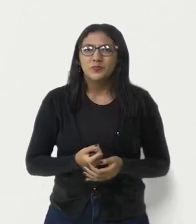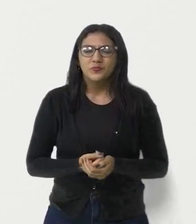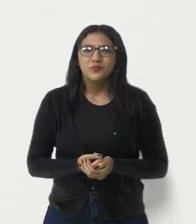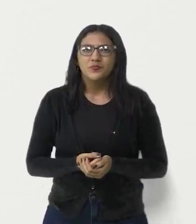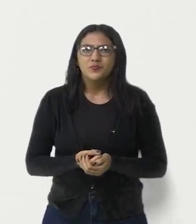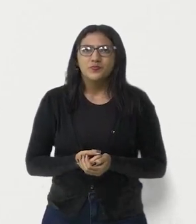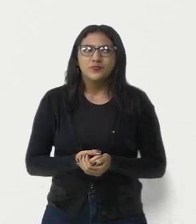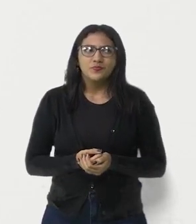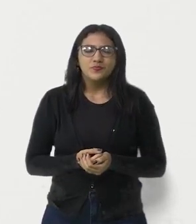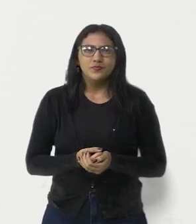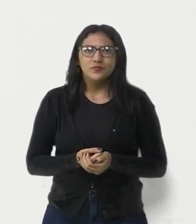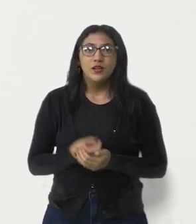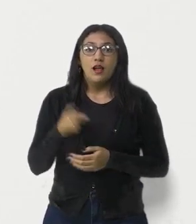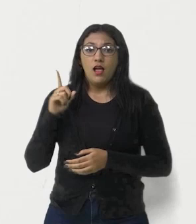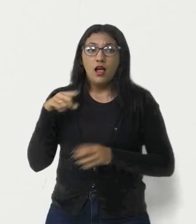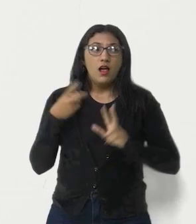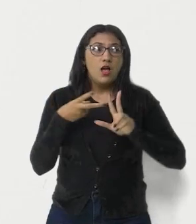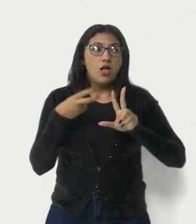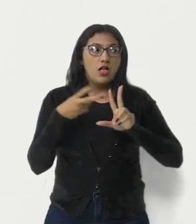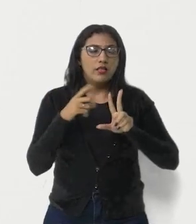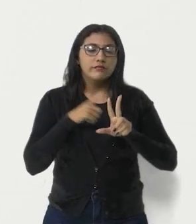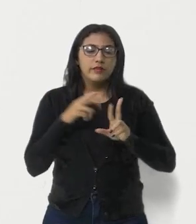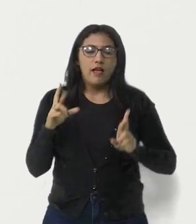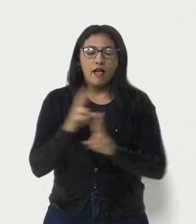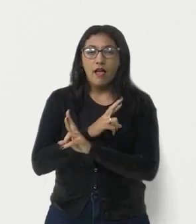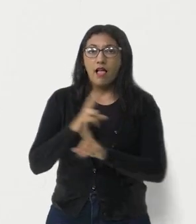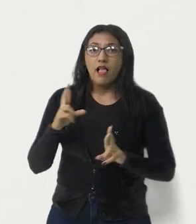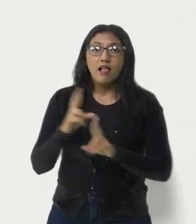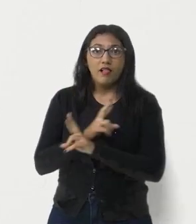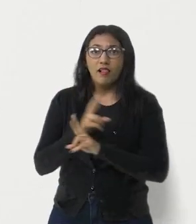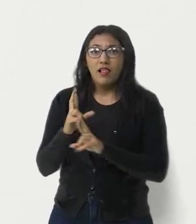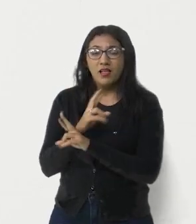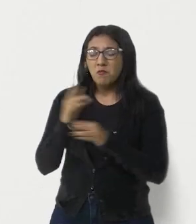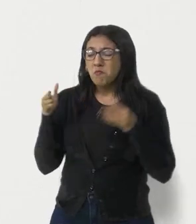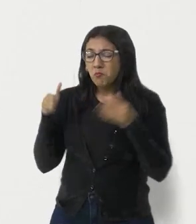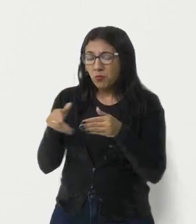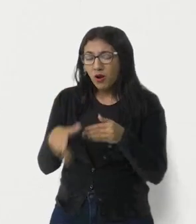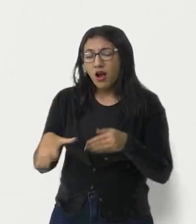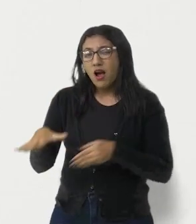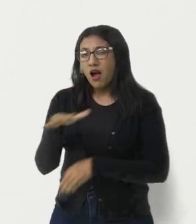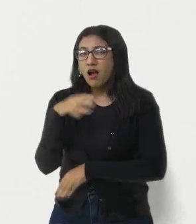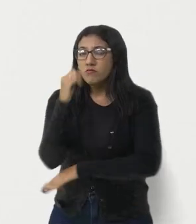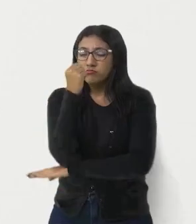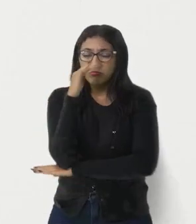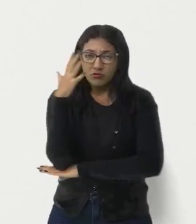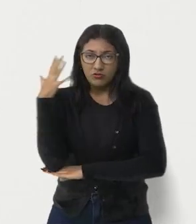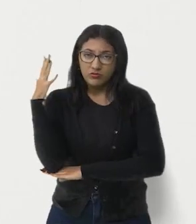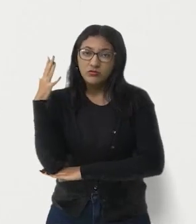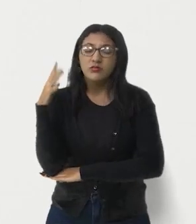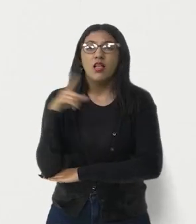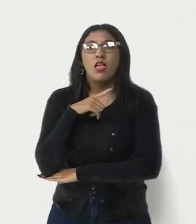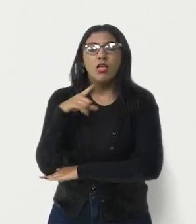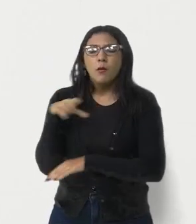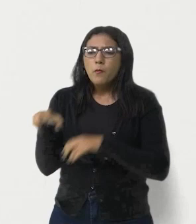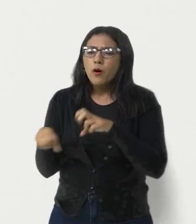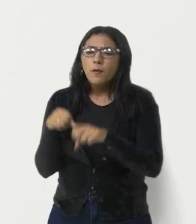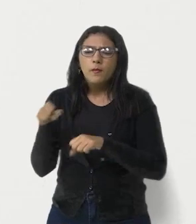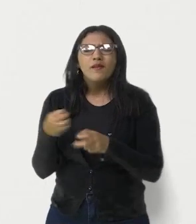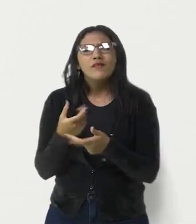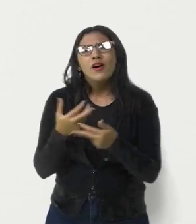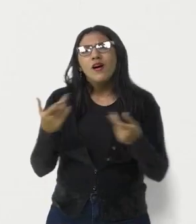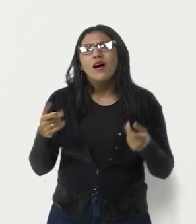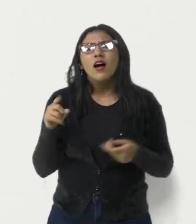Então o indígena tem uma relação direta com a natureza e vão retirar dela tudo aquilo